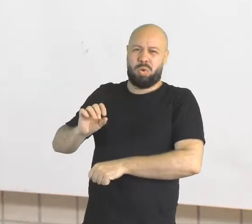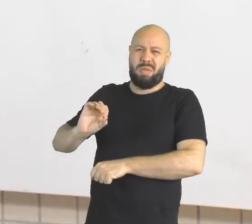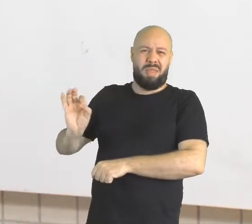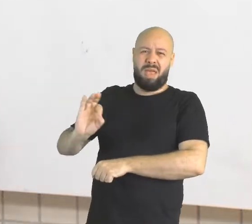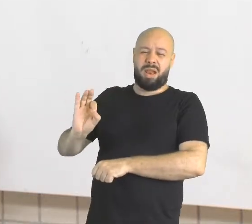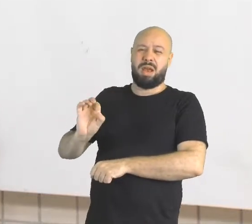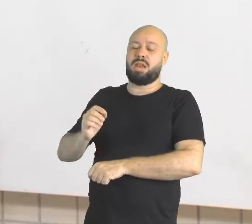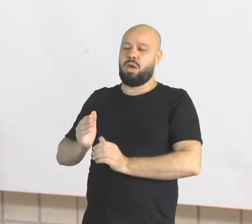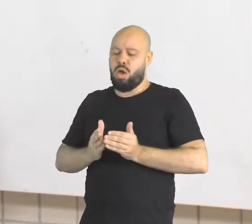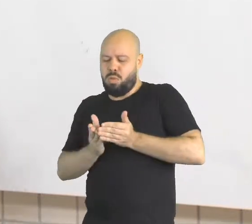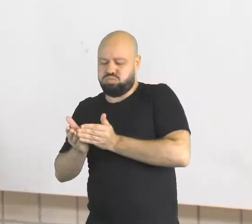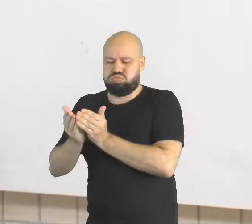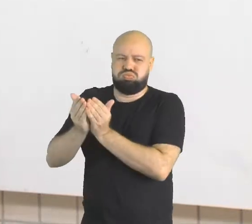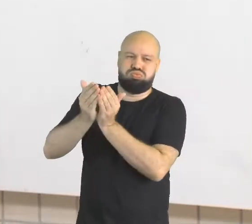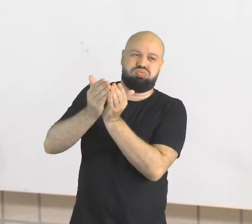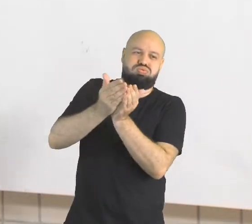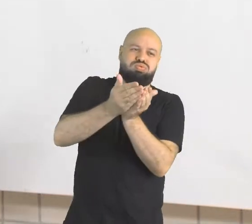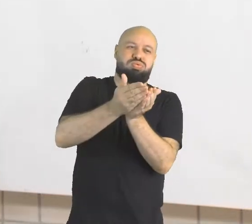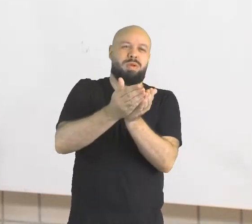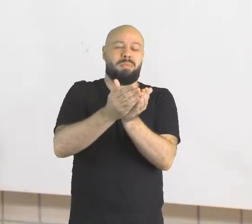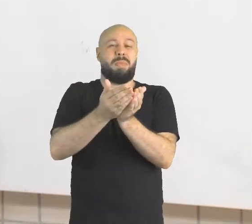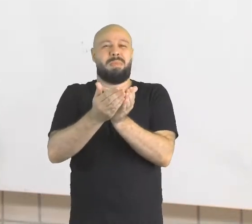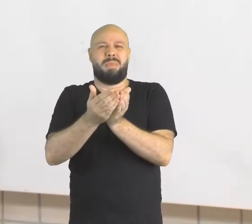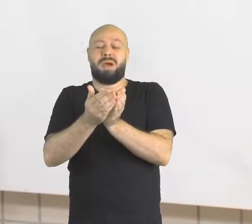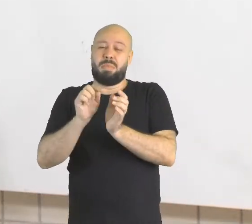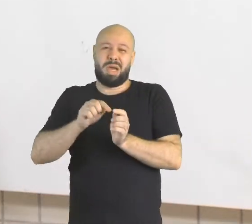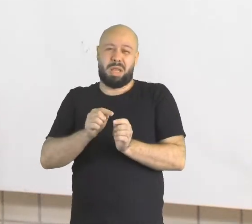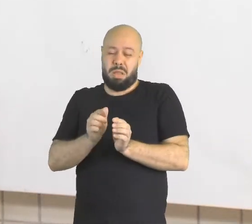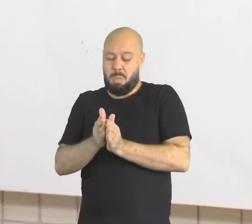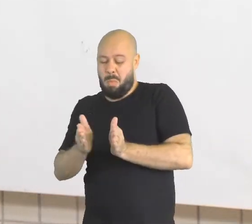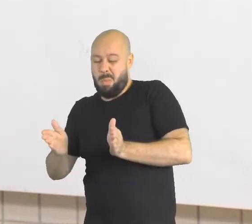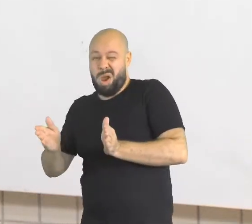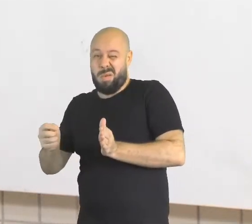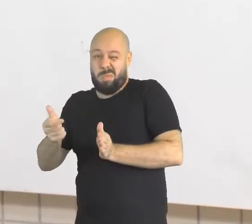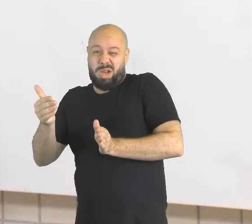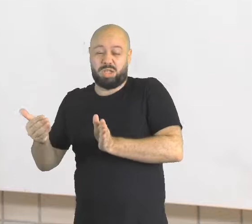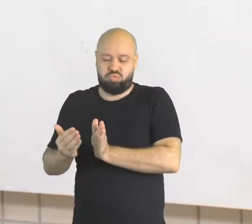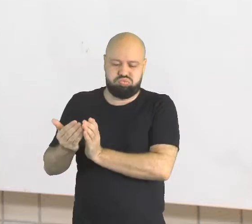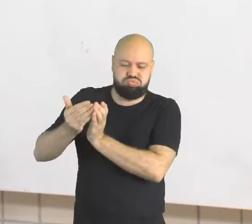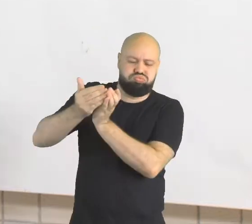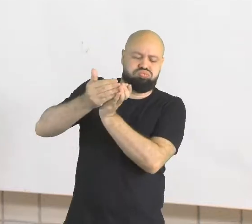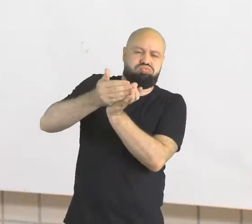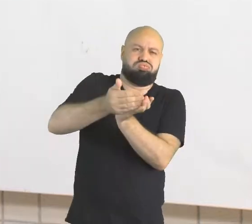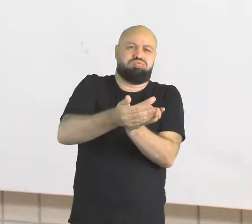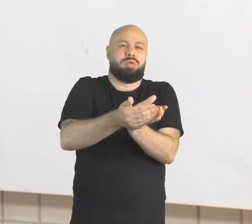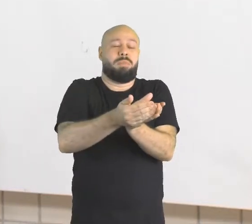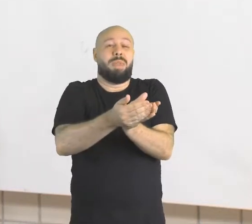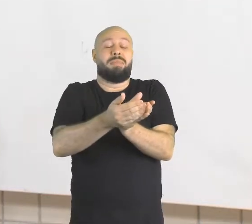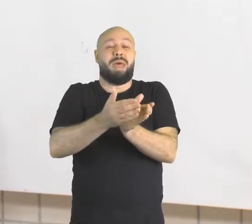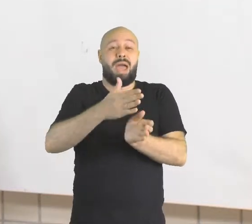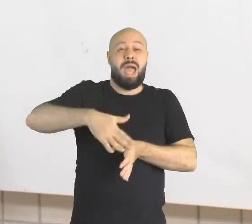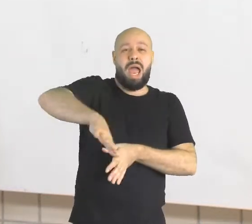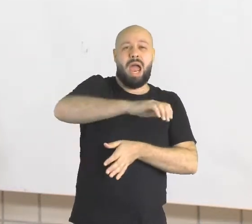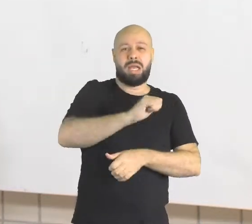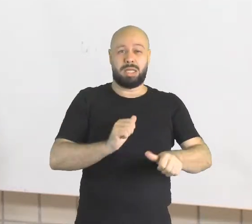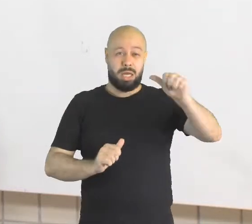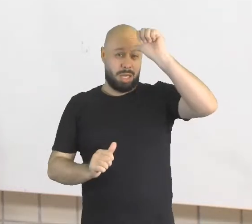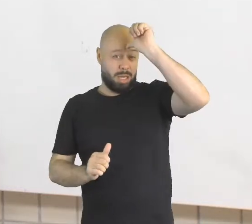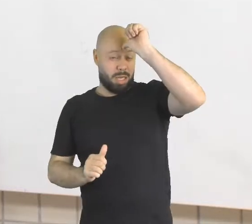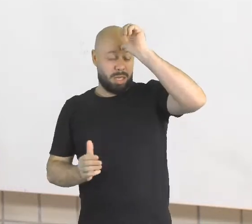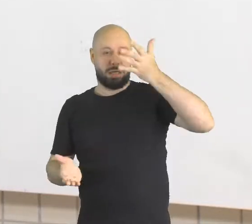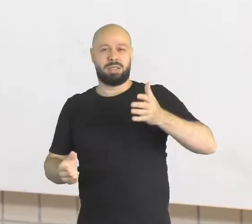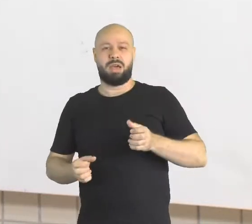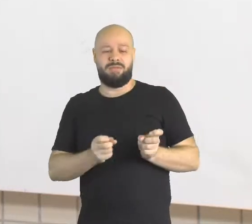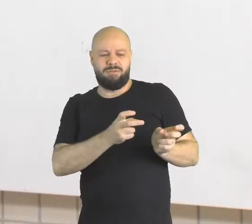seguir caminho, vai passar ali pouco período, aqui onde é o Brasil, e ele vai seguir caminho, para as Índias, para o comércio das